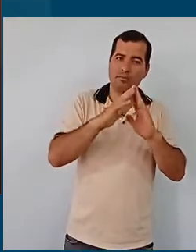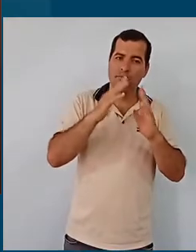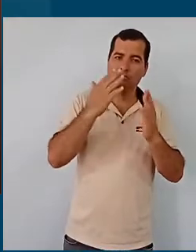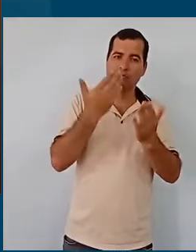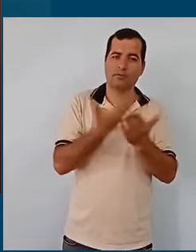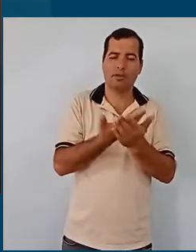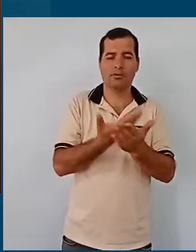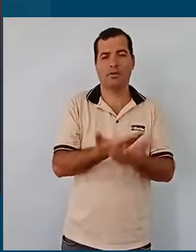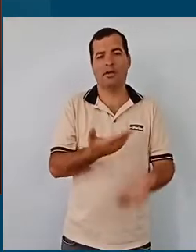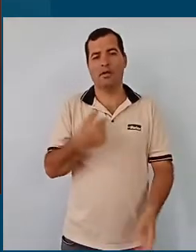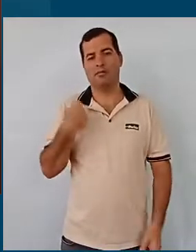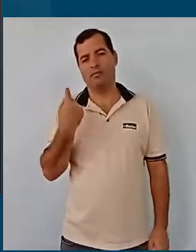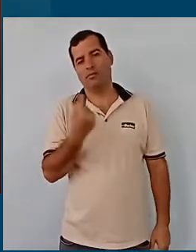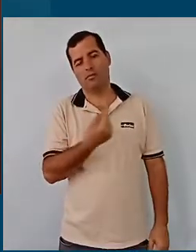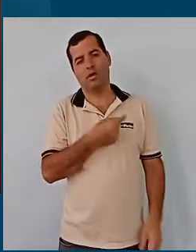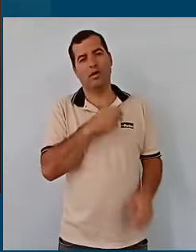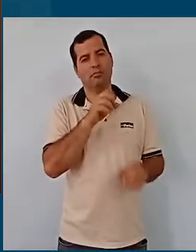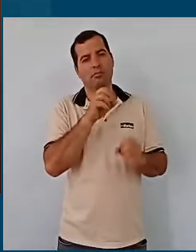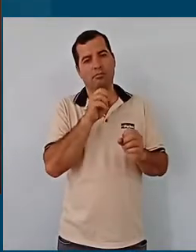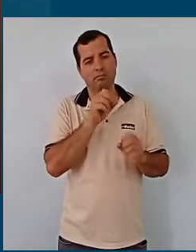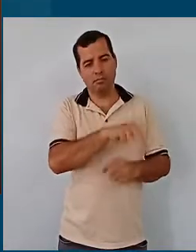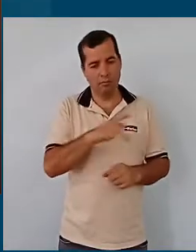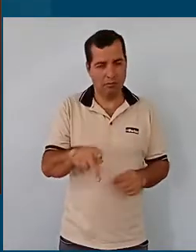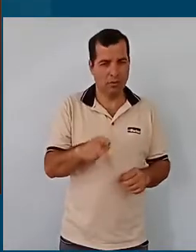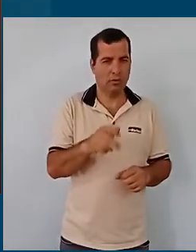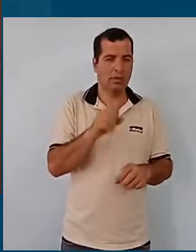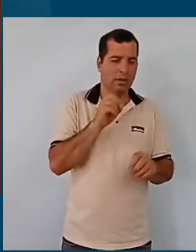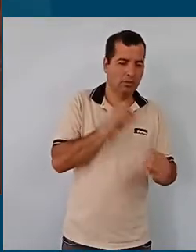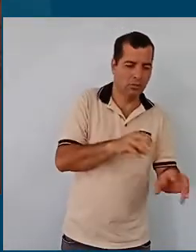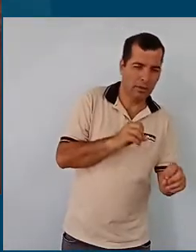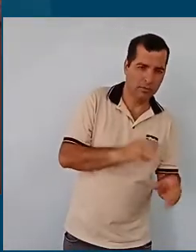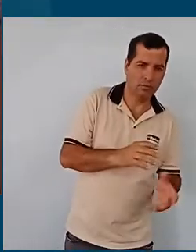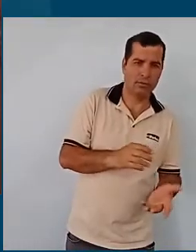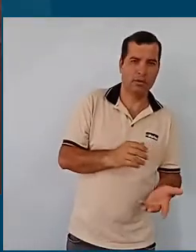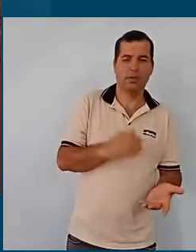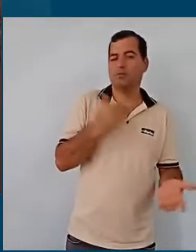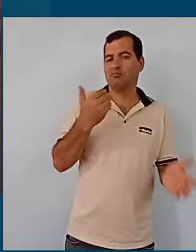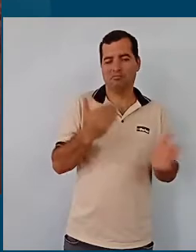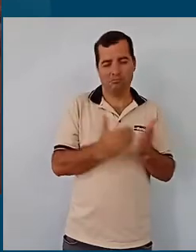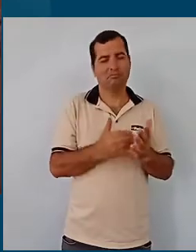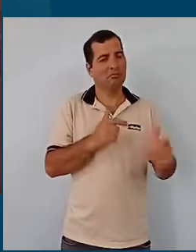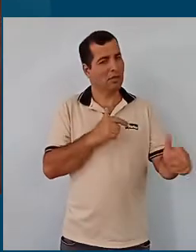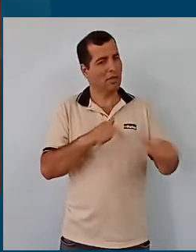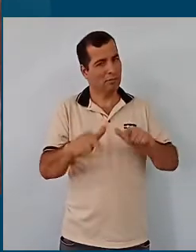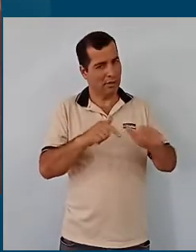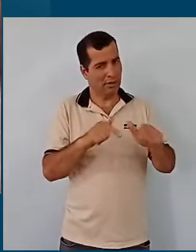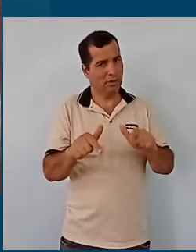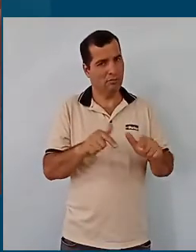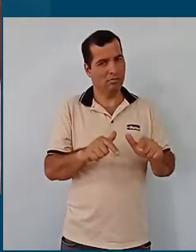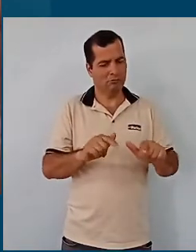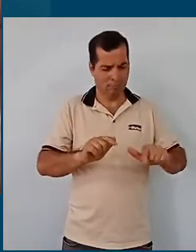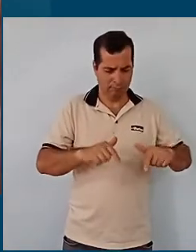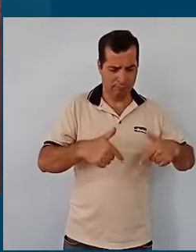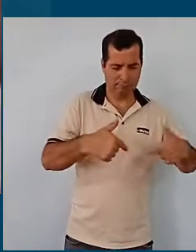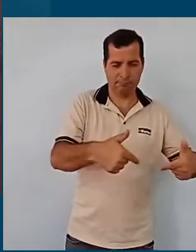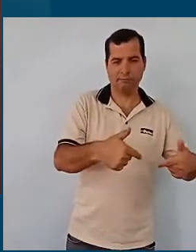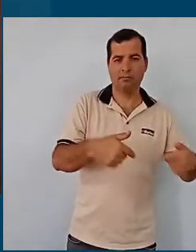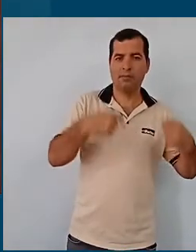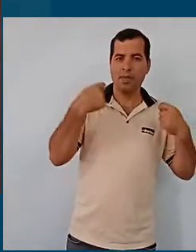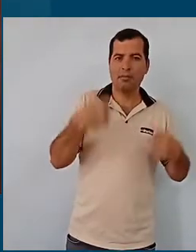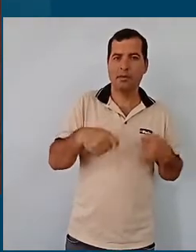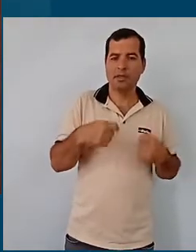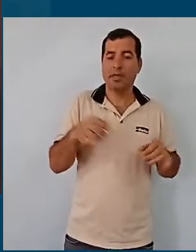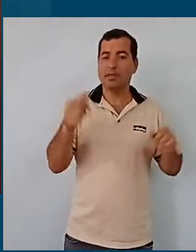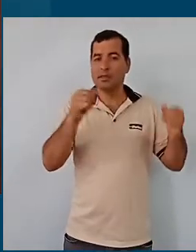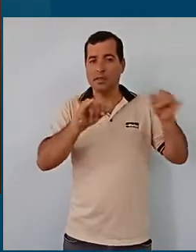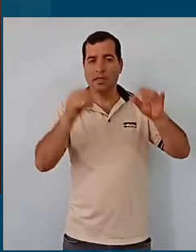Então, nós, educadores, professores, professoras, né, que estamos vivos e atuantes, precisamos dar conta do que a